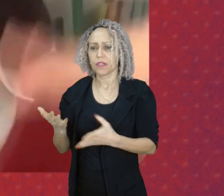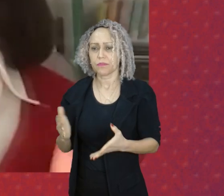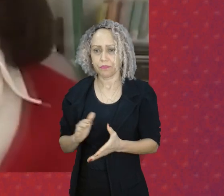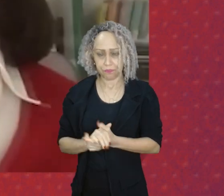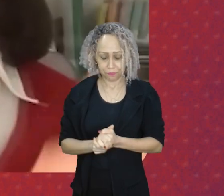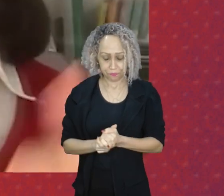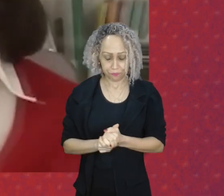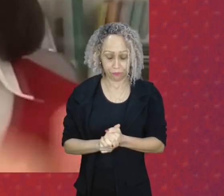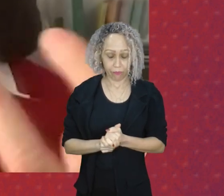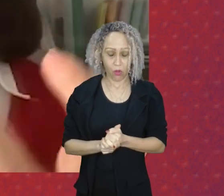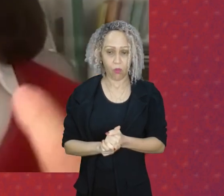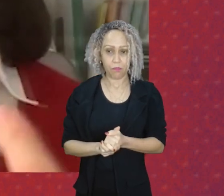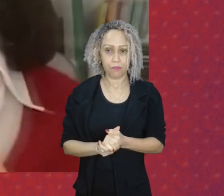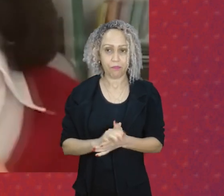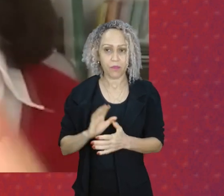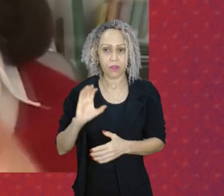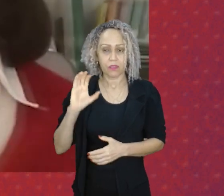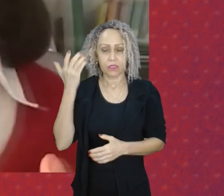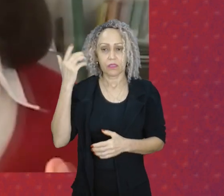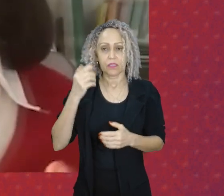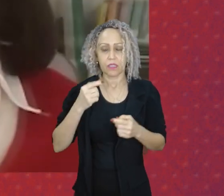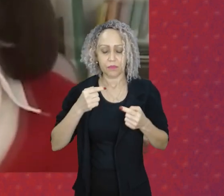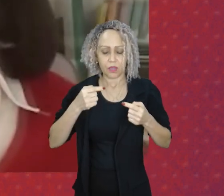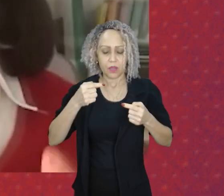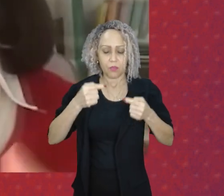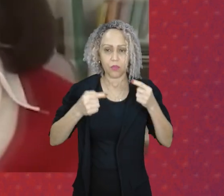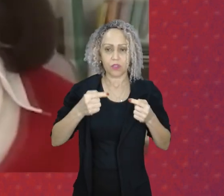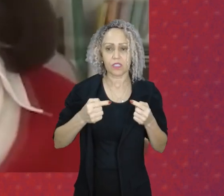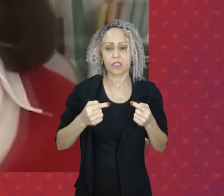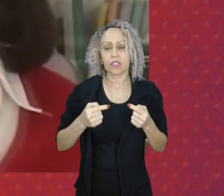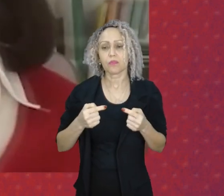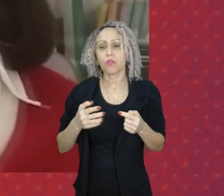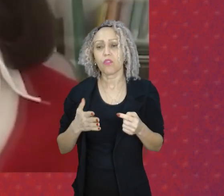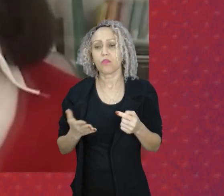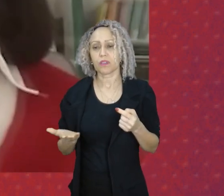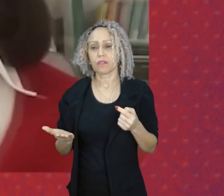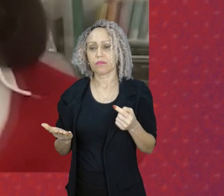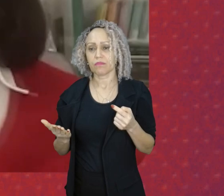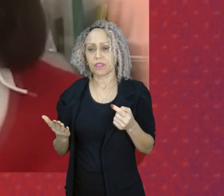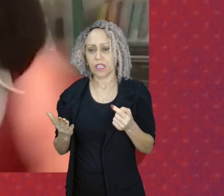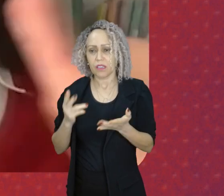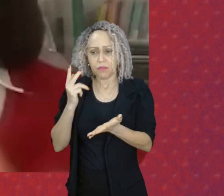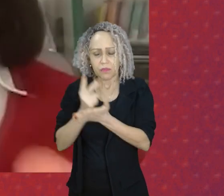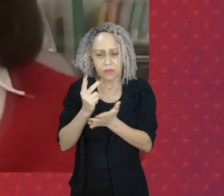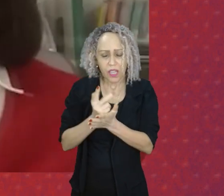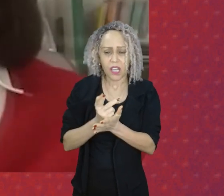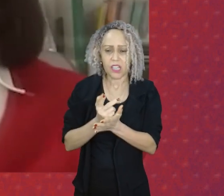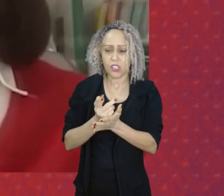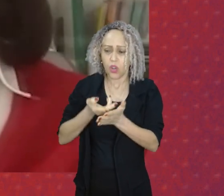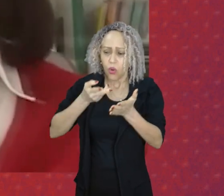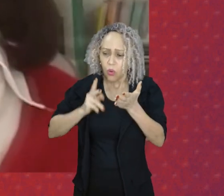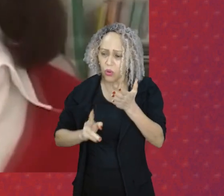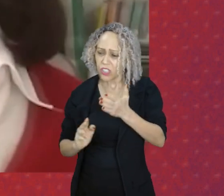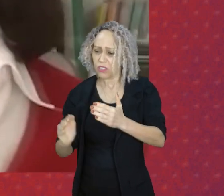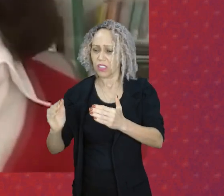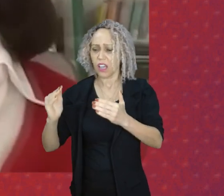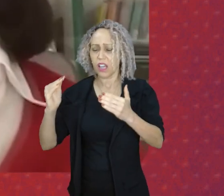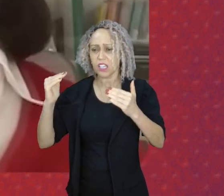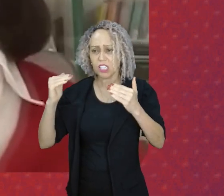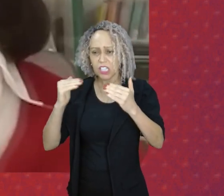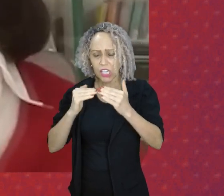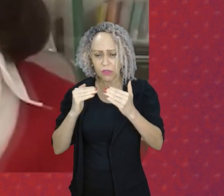de critérios que envolvem perenidade, continuidade, equidade, e a partir daquilo que está estabelecido